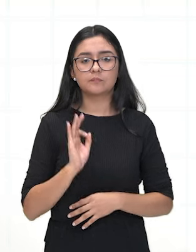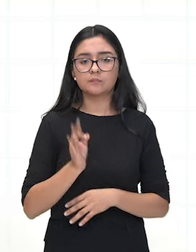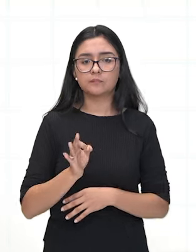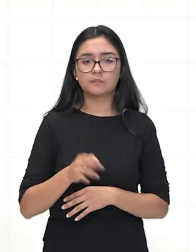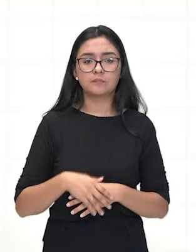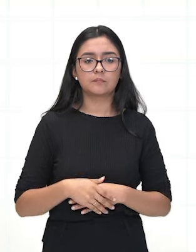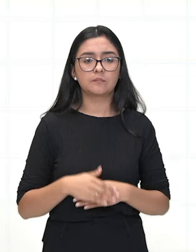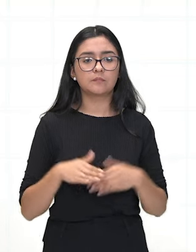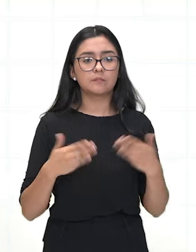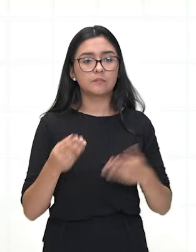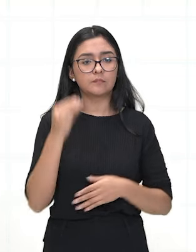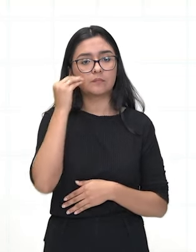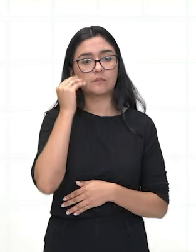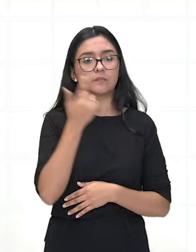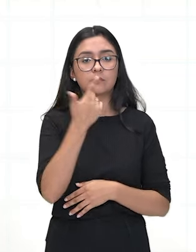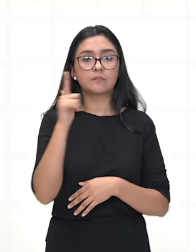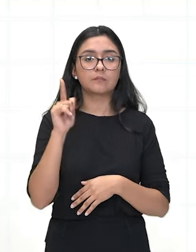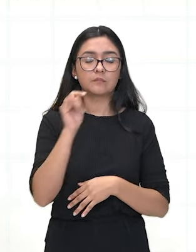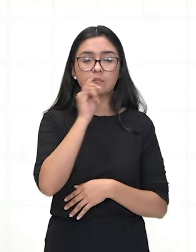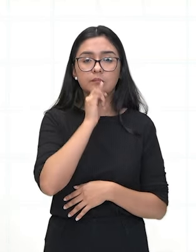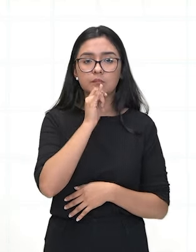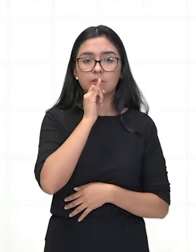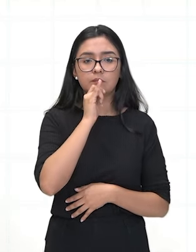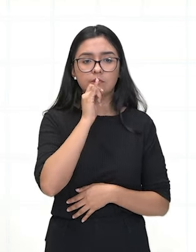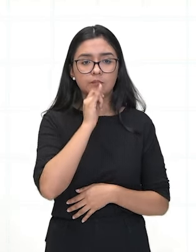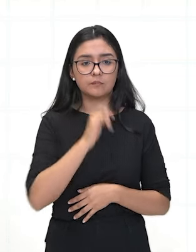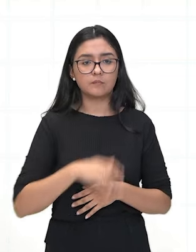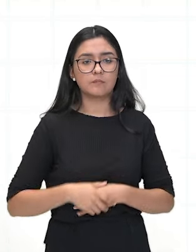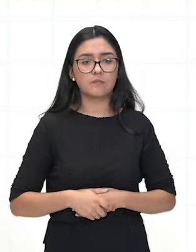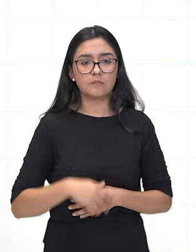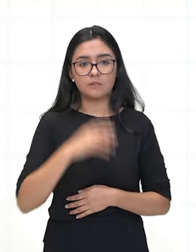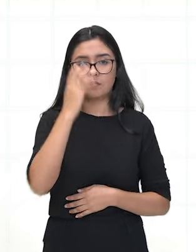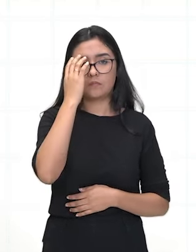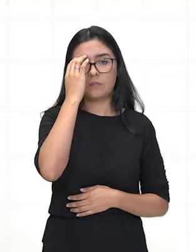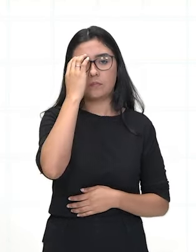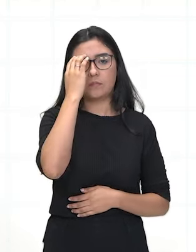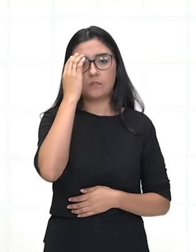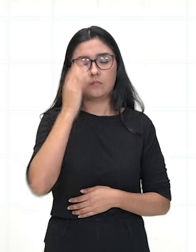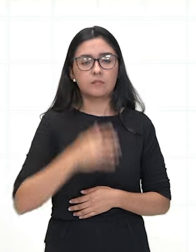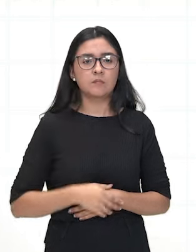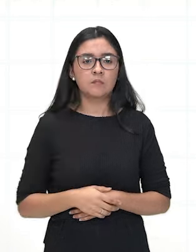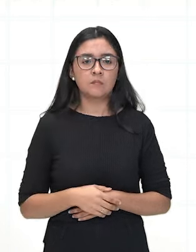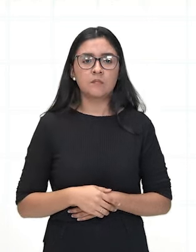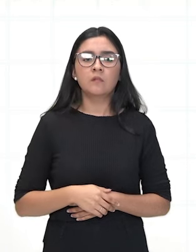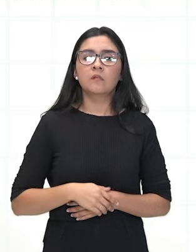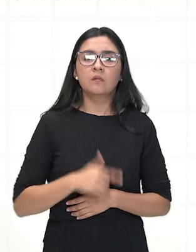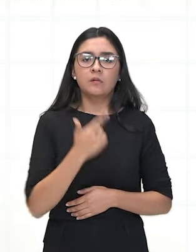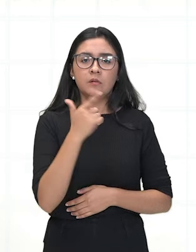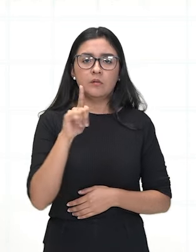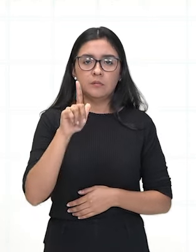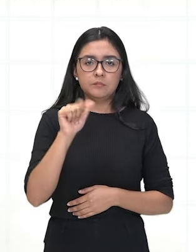vamos ver mais um outro uma outra expressão a próxima expressão